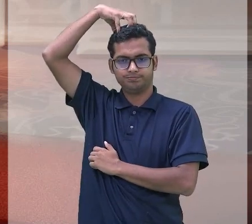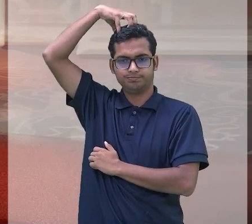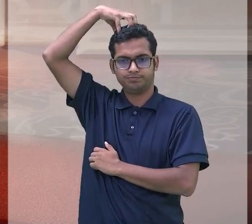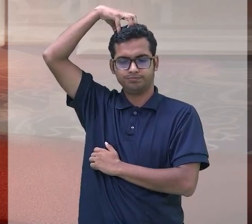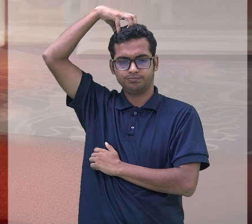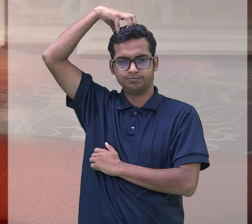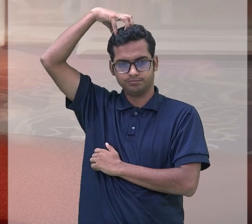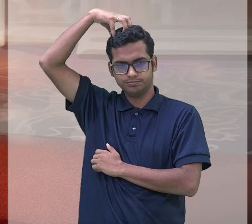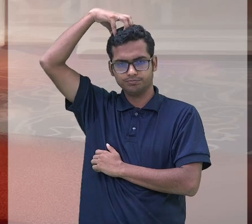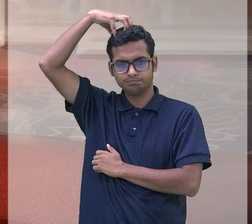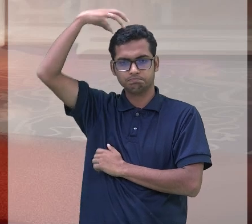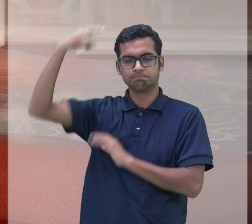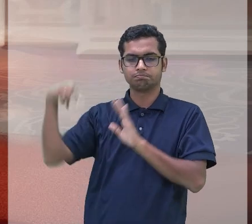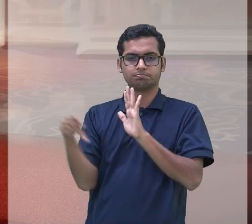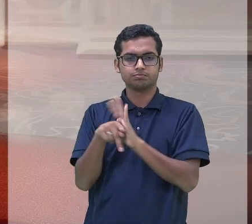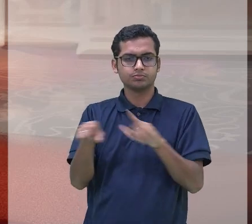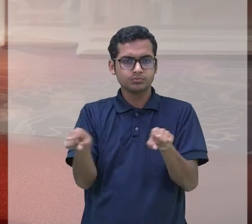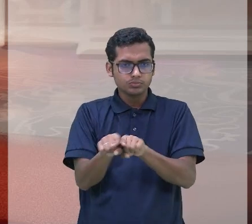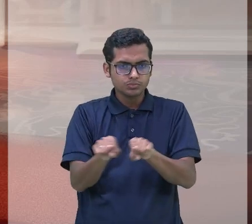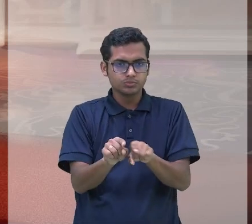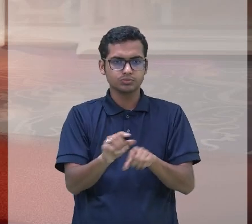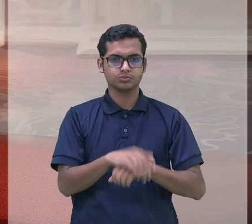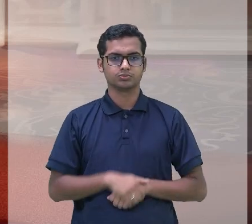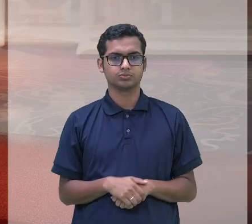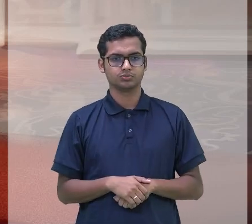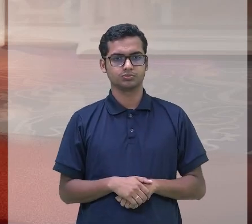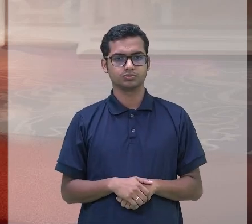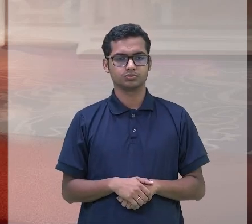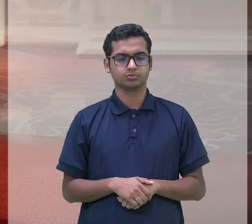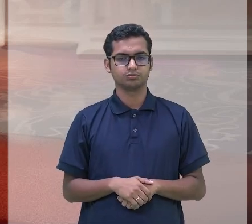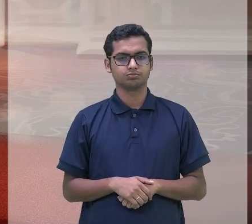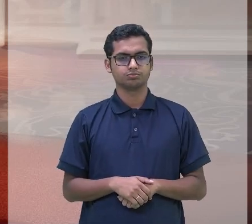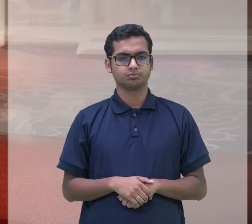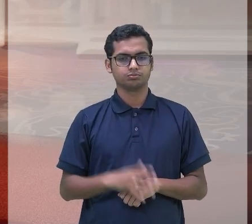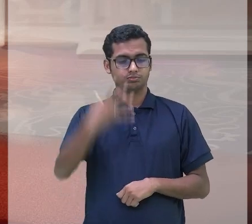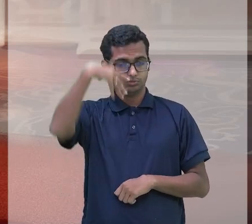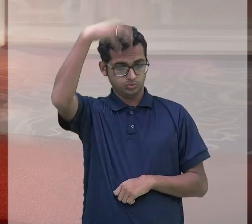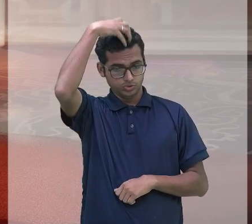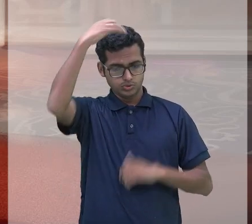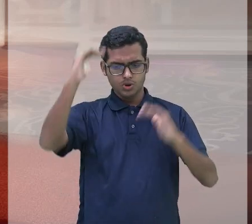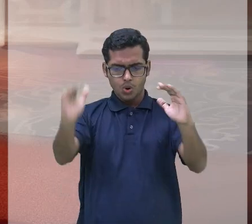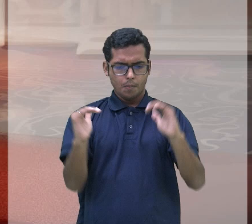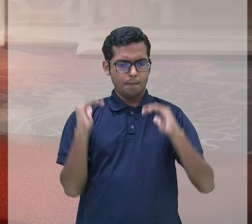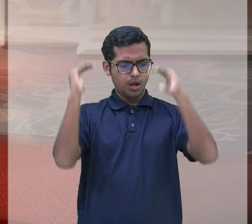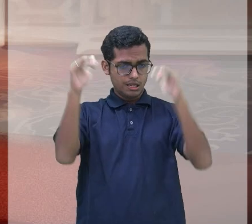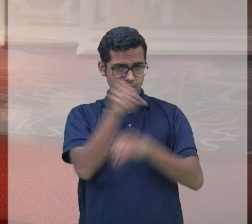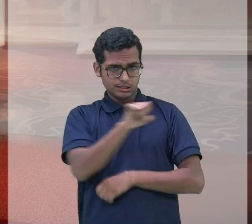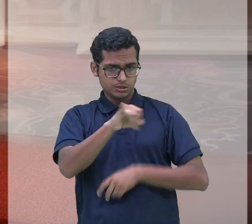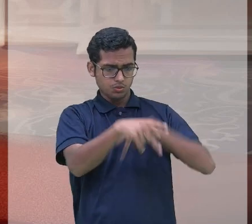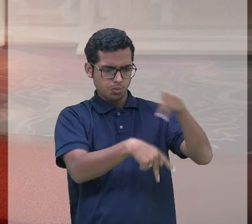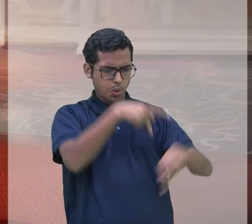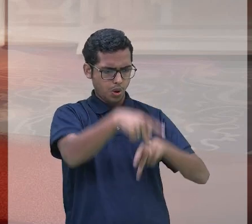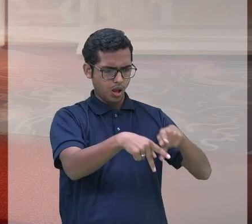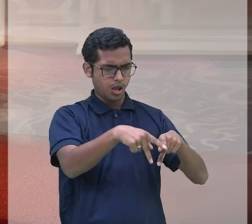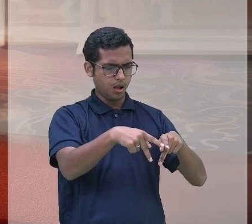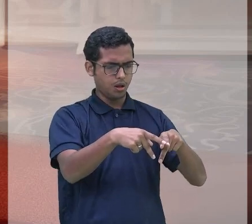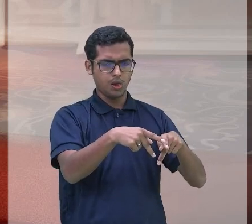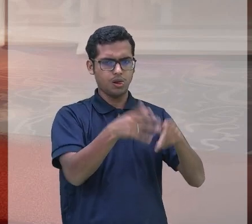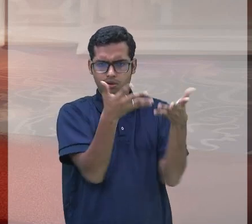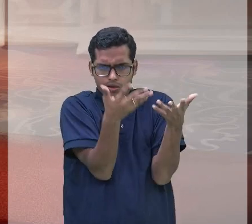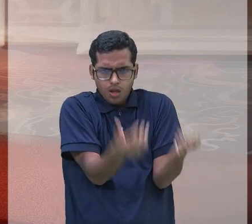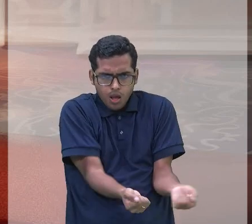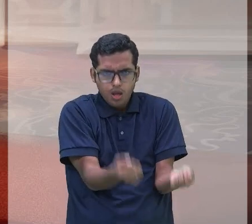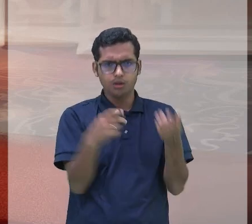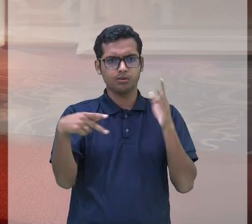era submetido à autoridade do rei, e se ele não obedecesse, obviamente a igreja, que era muito influente